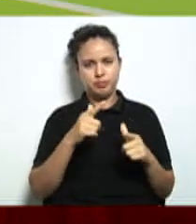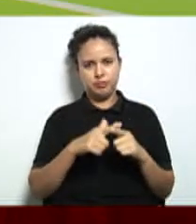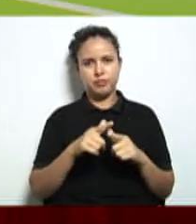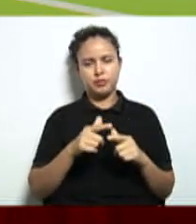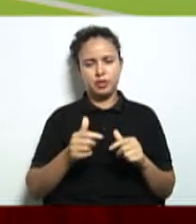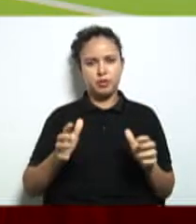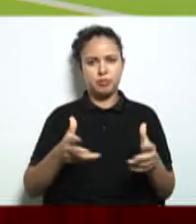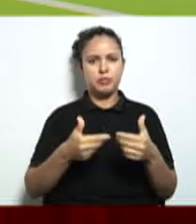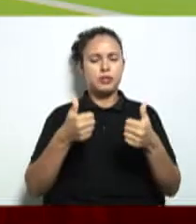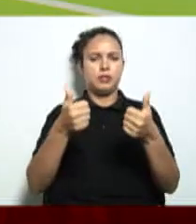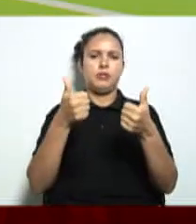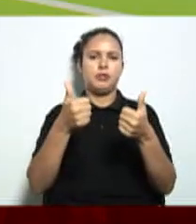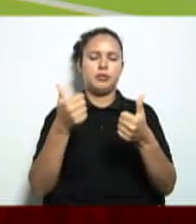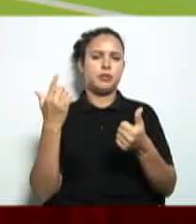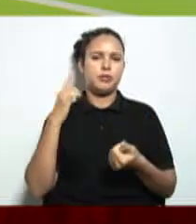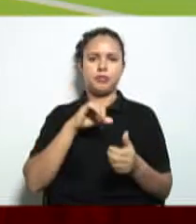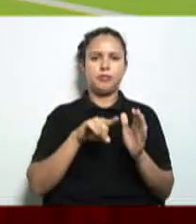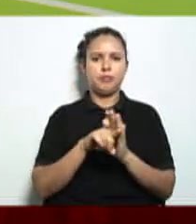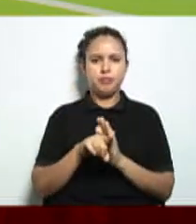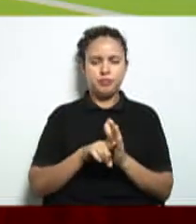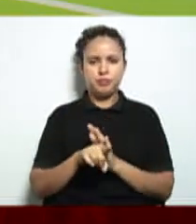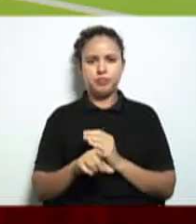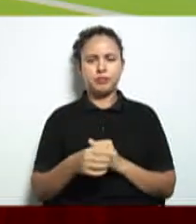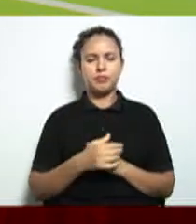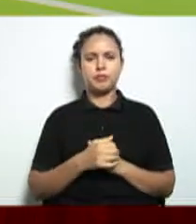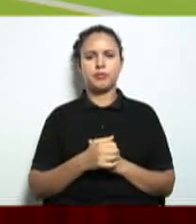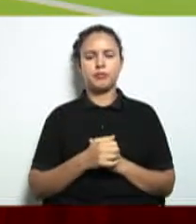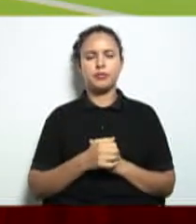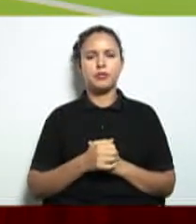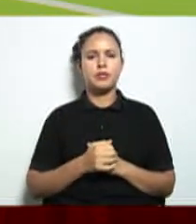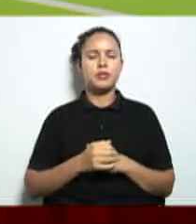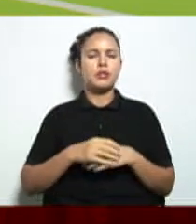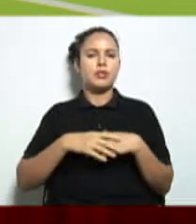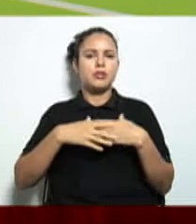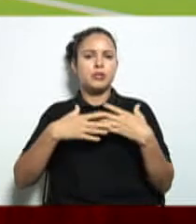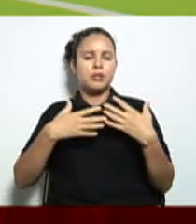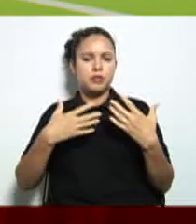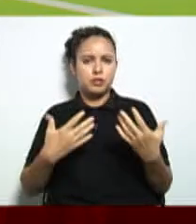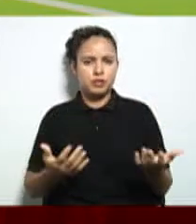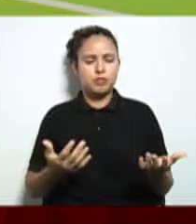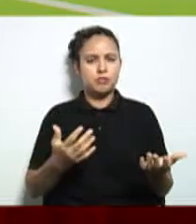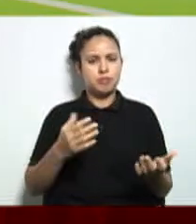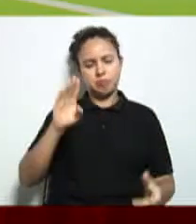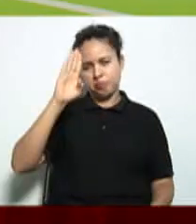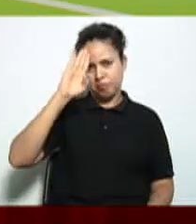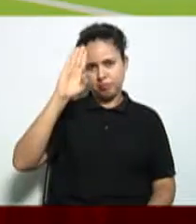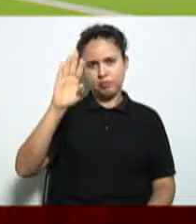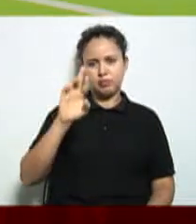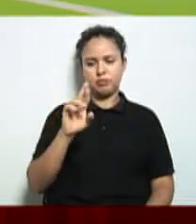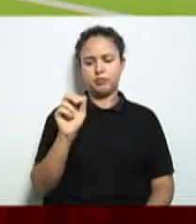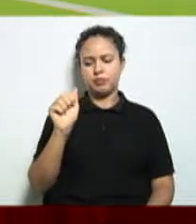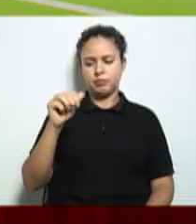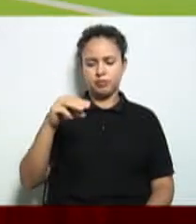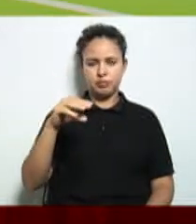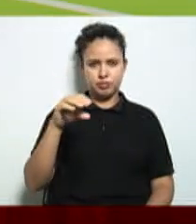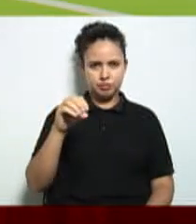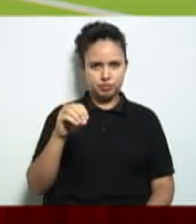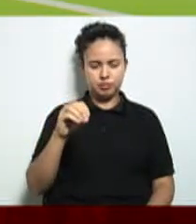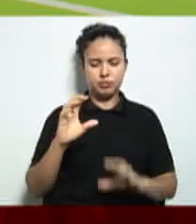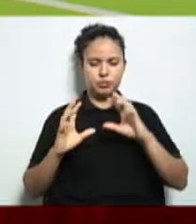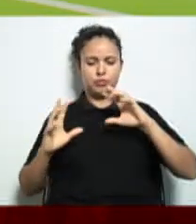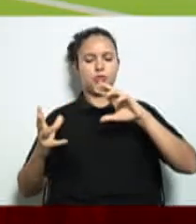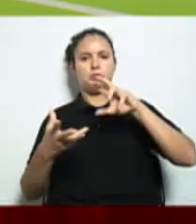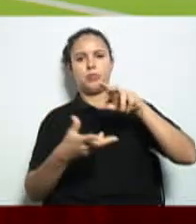chance de realizar a pesquisa. Então, qual o principal ramo de cooperativismo do mundo? É difícil da gente encontrar